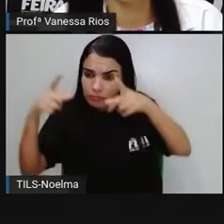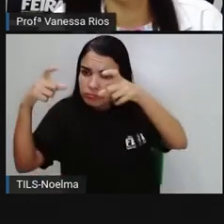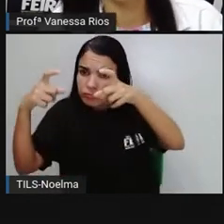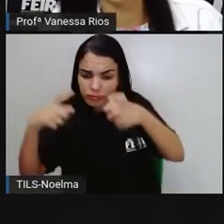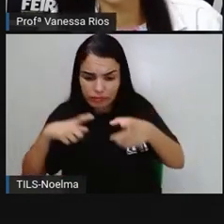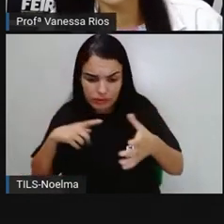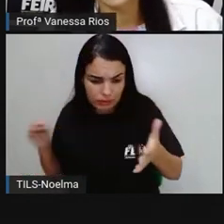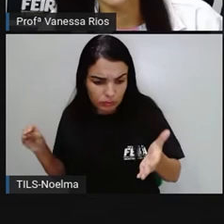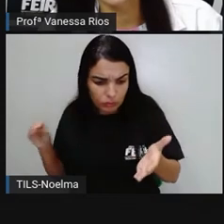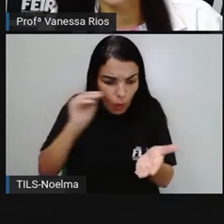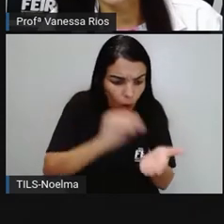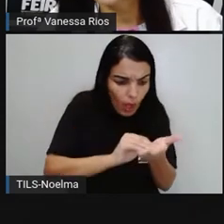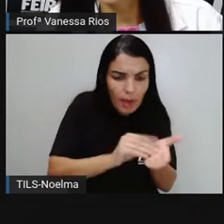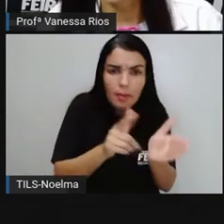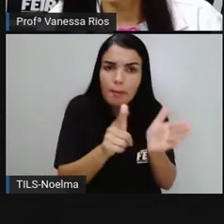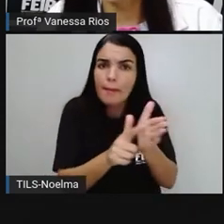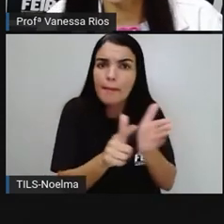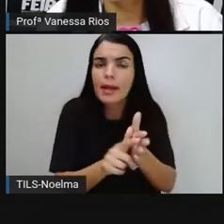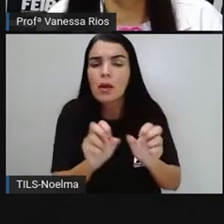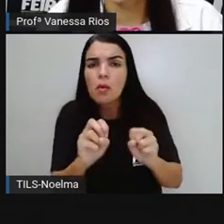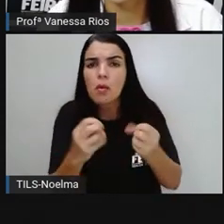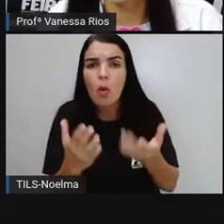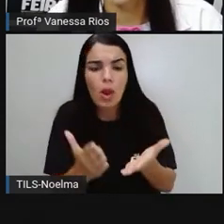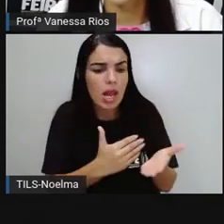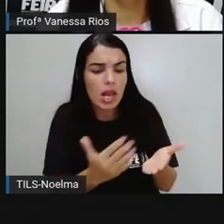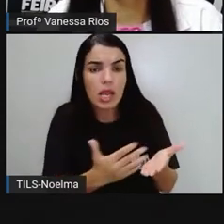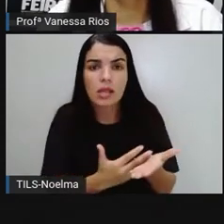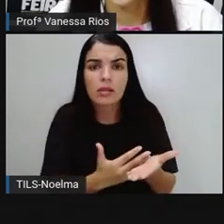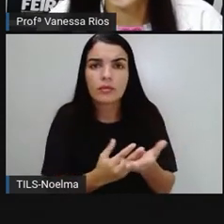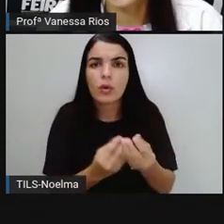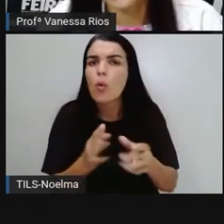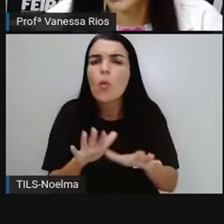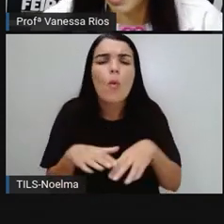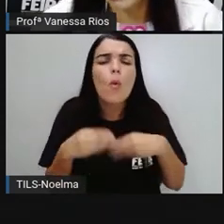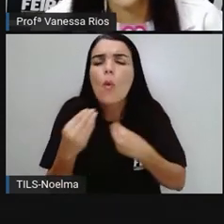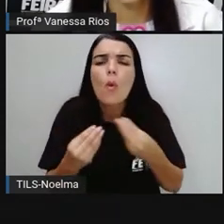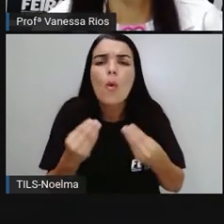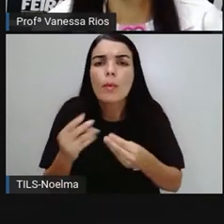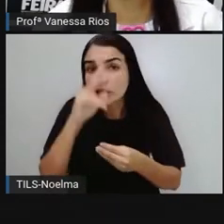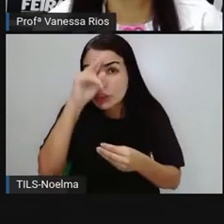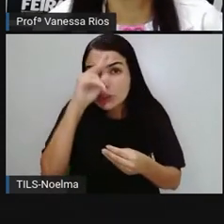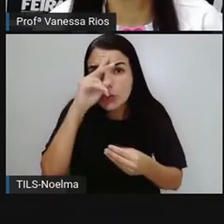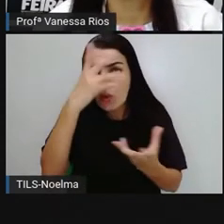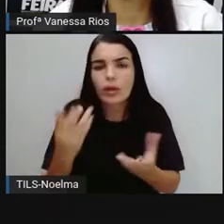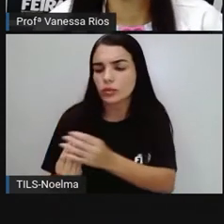numa revista? De onde eles vieram? Qual a história dos mapas?